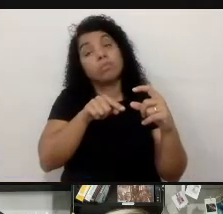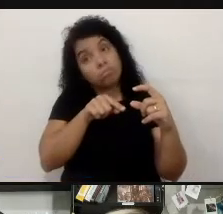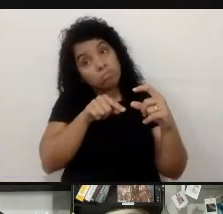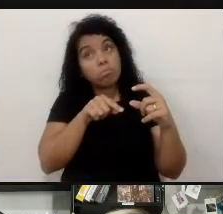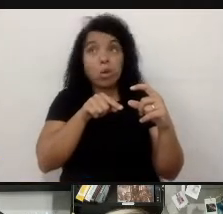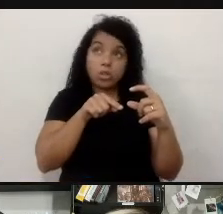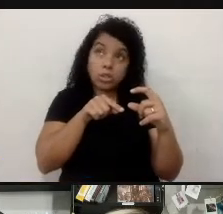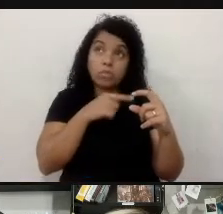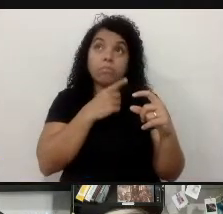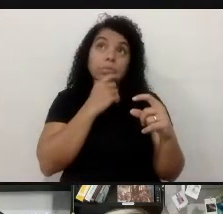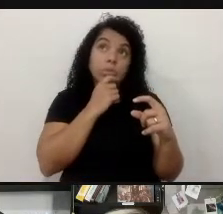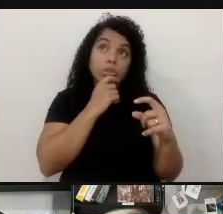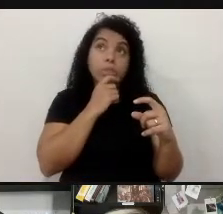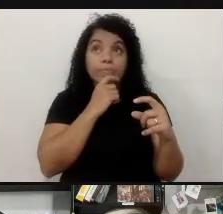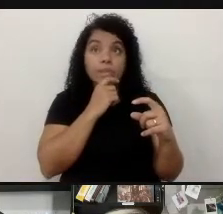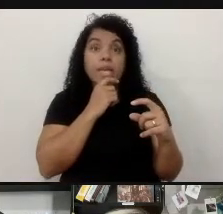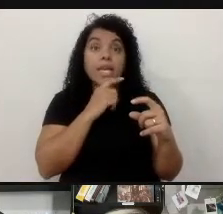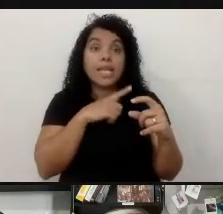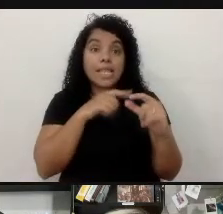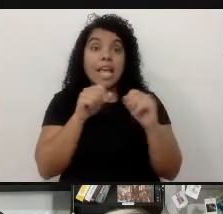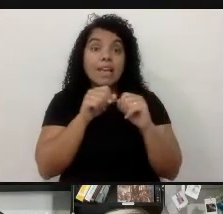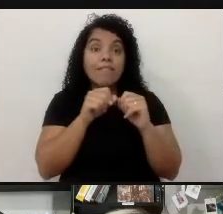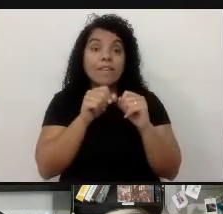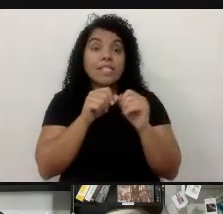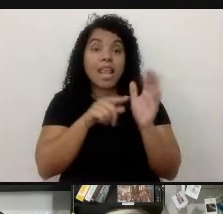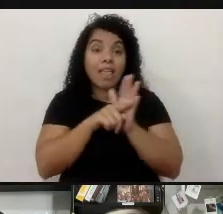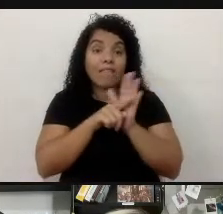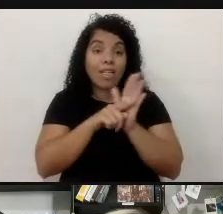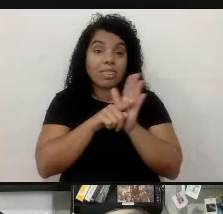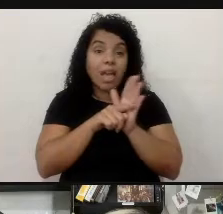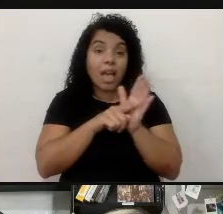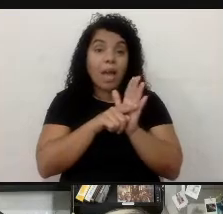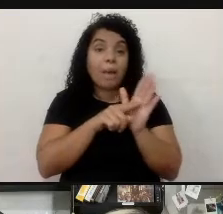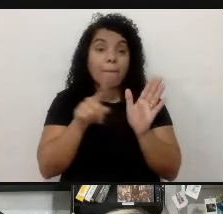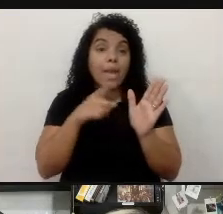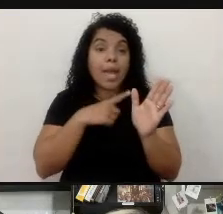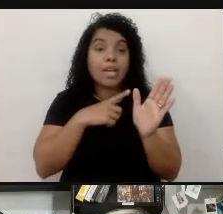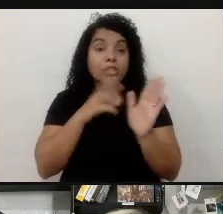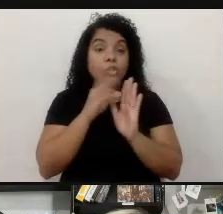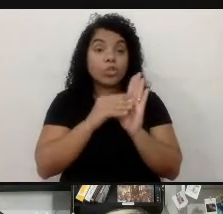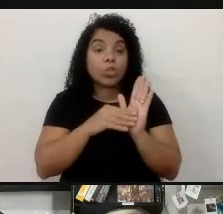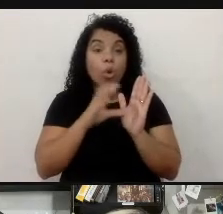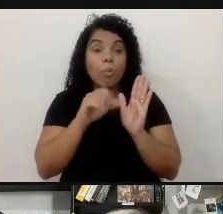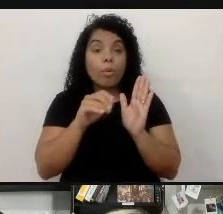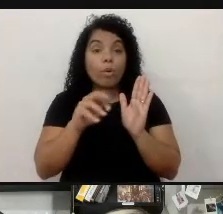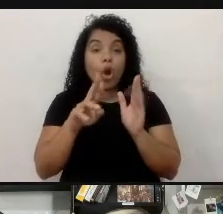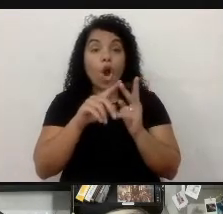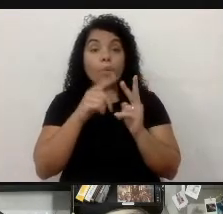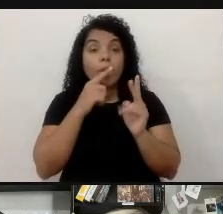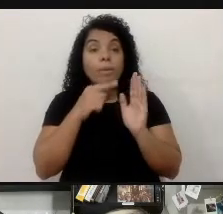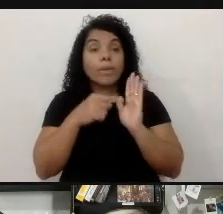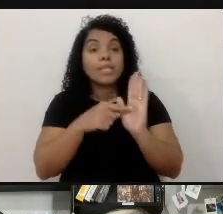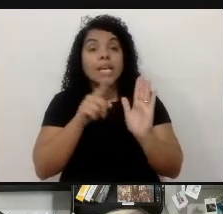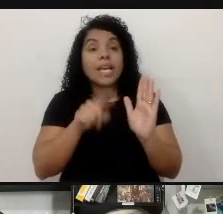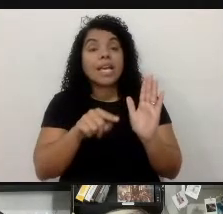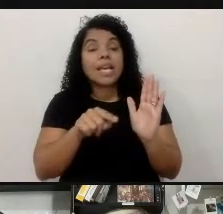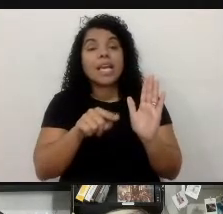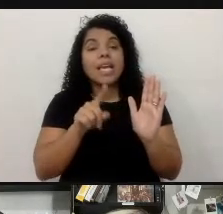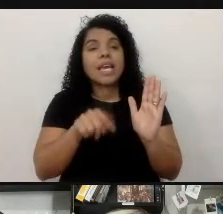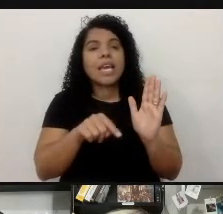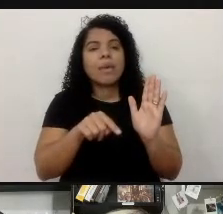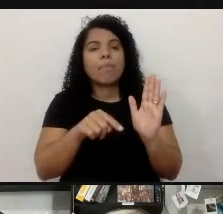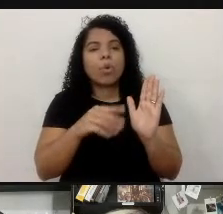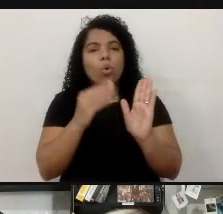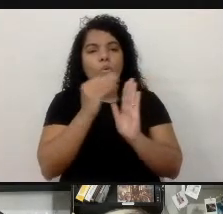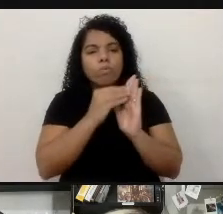poxa, peraí, eu tenho que fazer um levantamento de um escopo core ali para trazer esse escopo para os meus testes